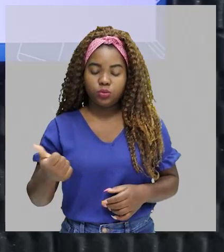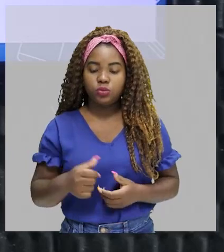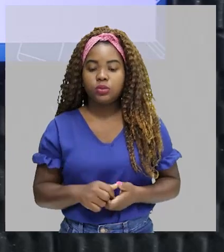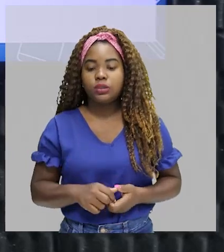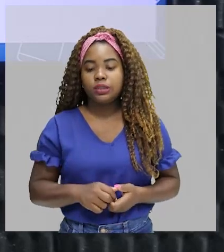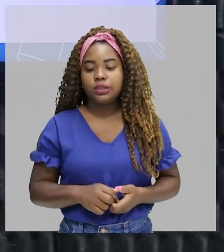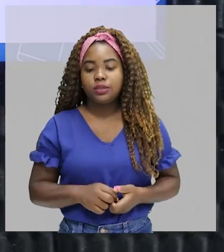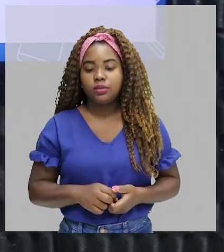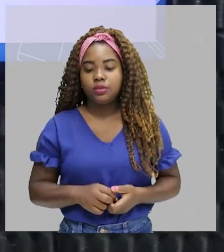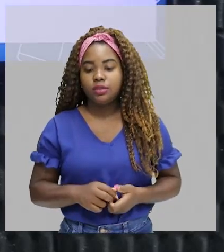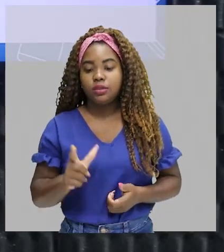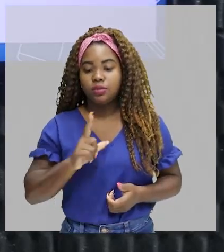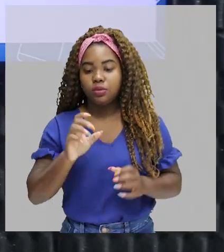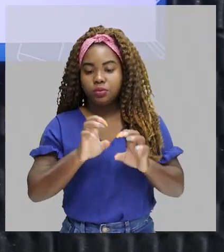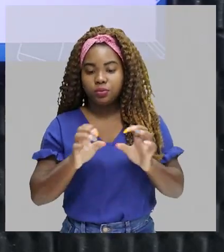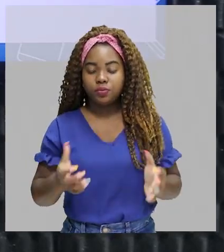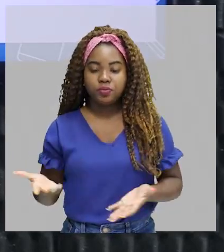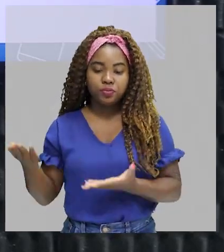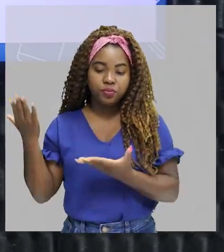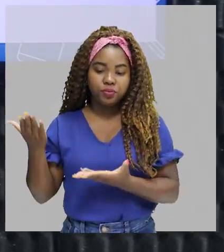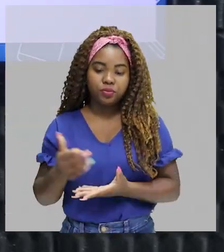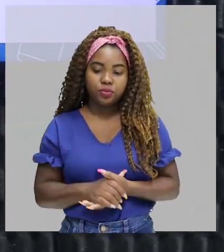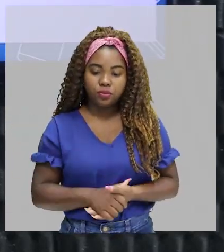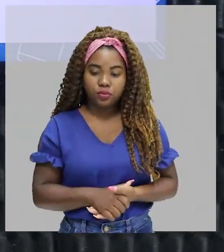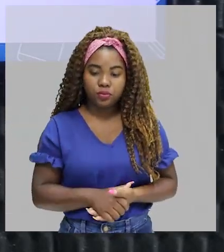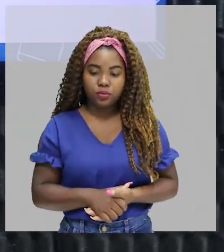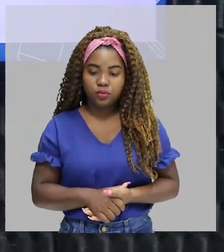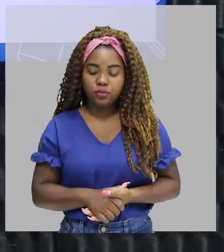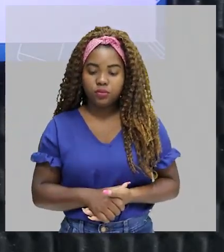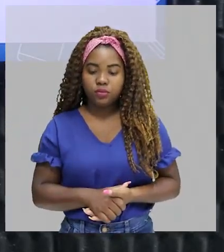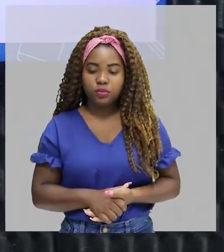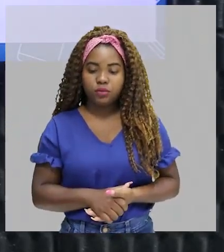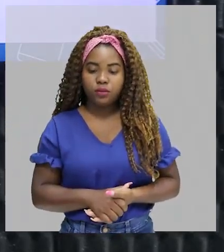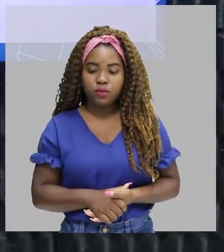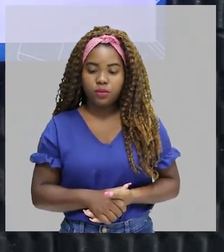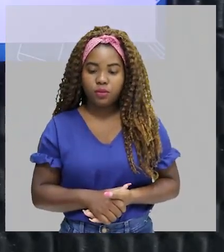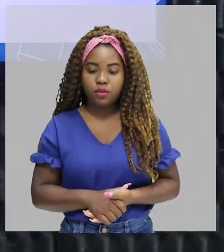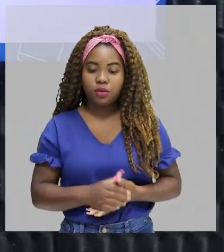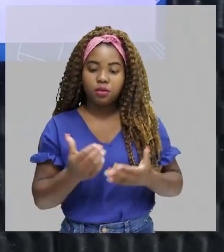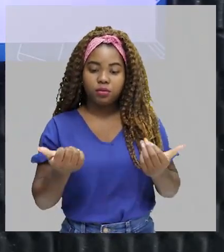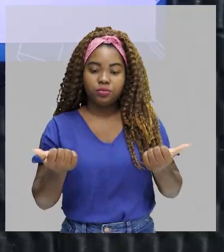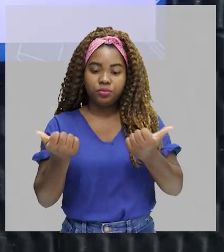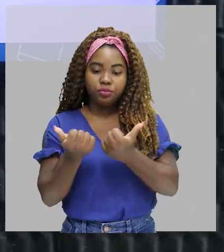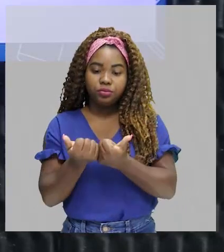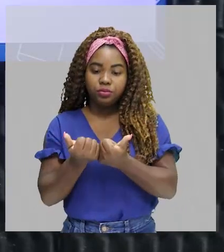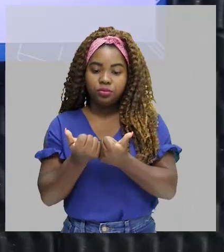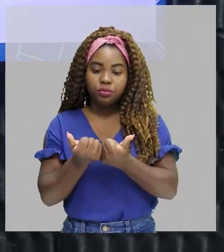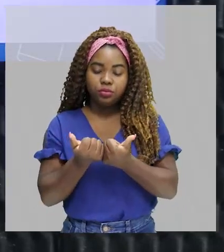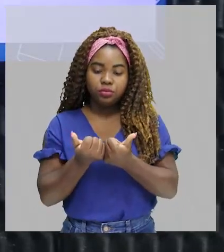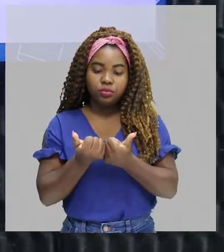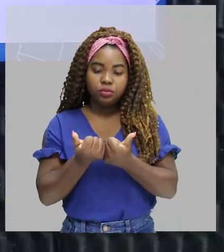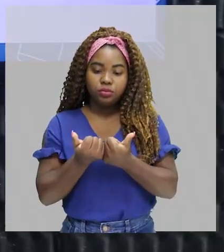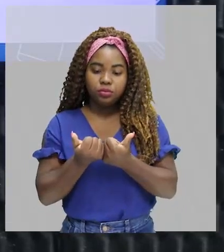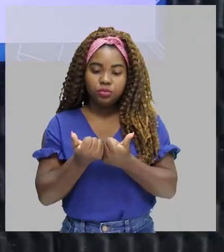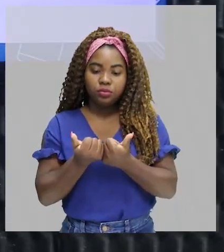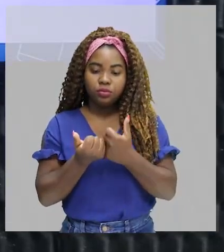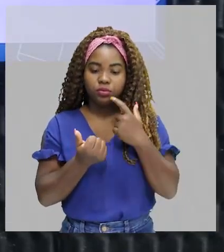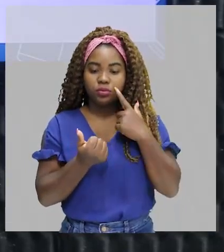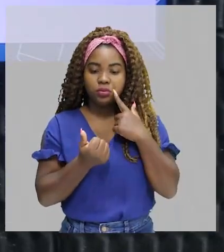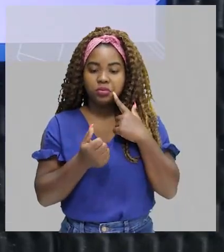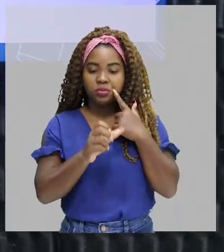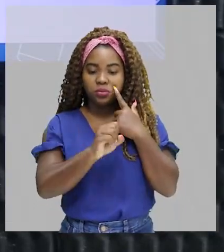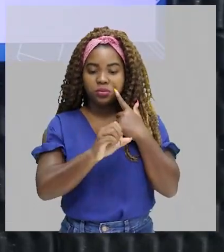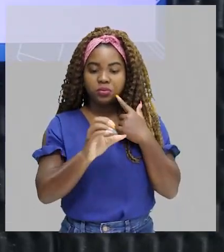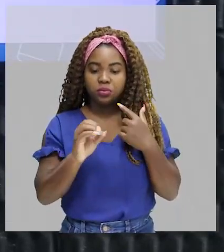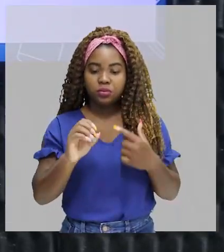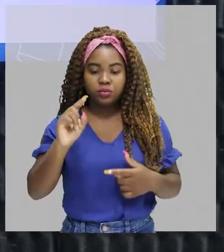1 mais 12 menos 1, que corresponde ao 11, vezes a razão. Substituindo isso bem aí, nós vamos